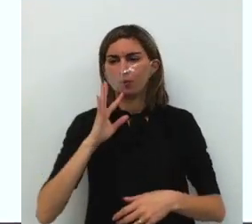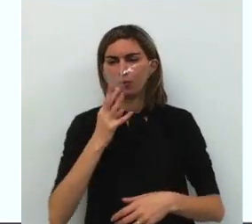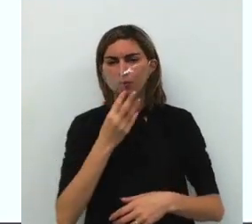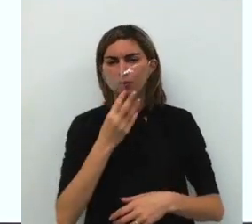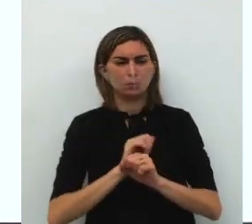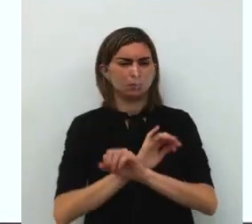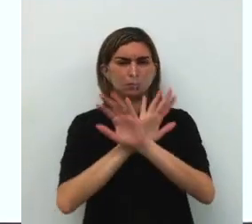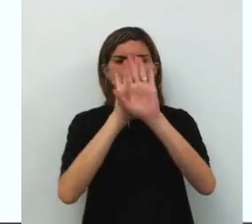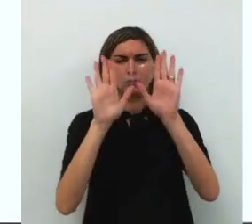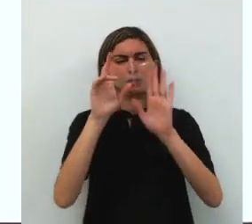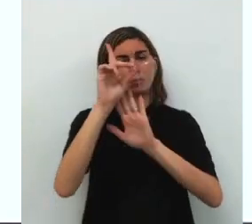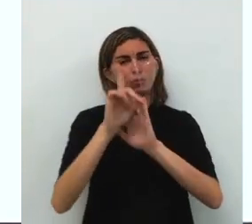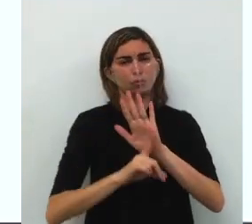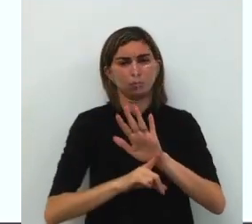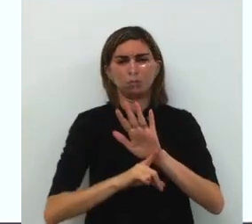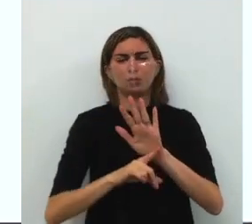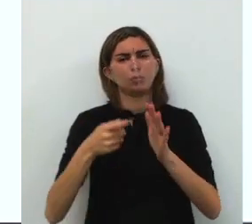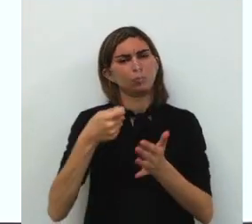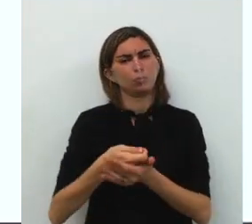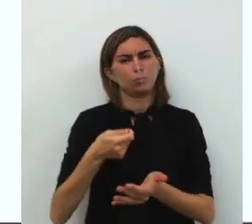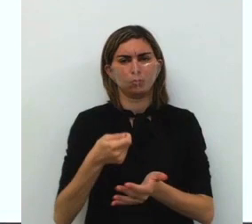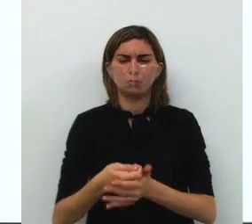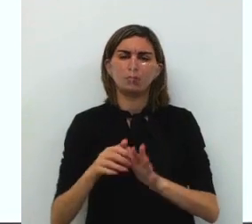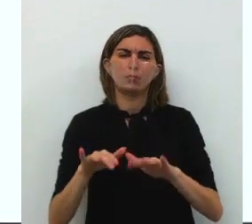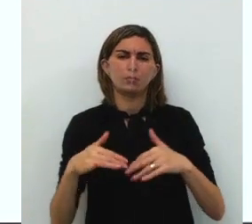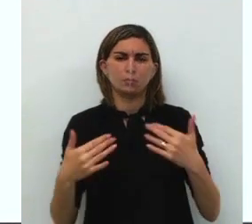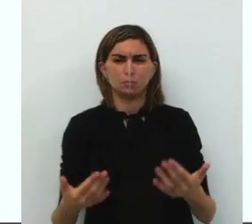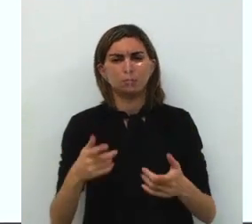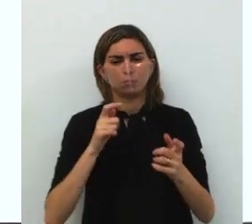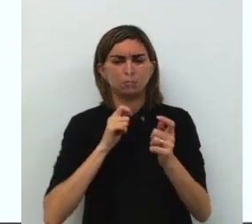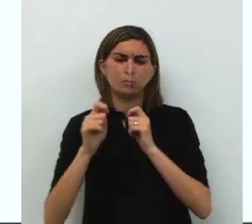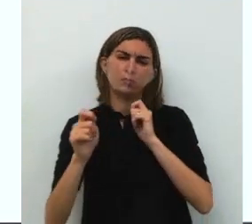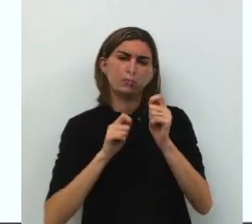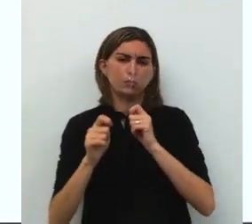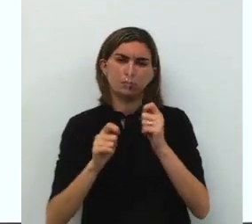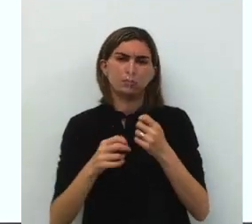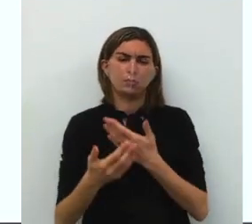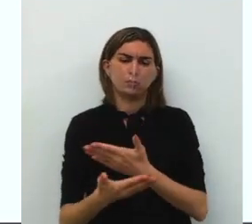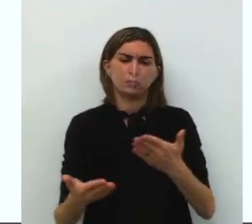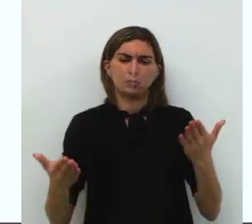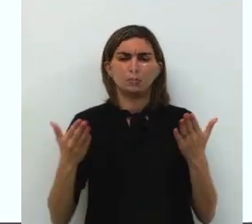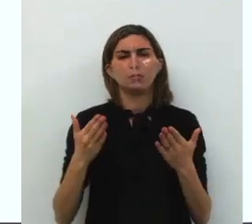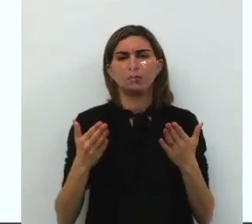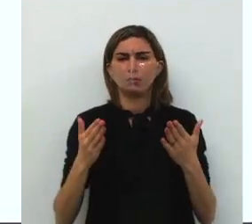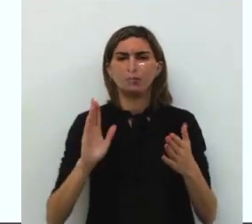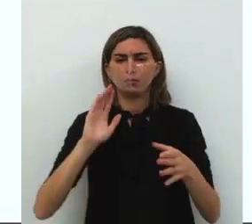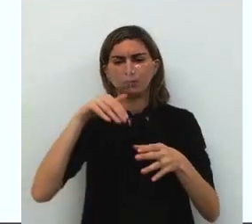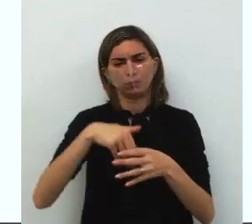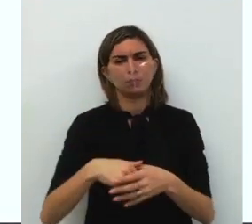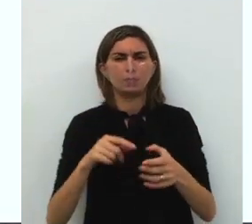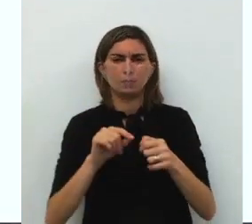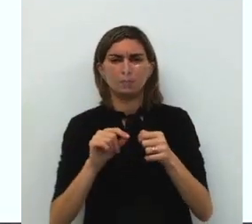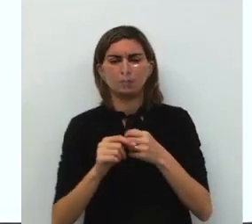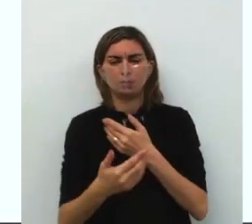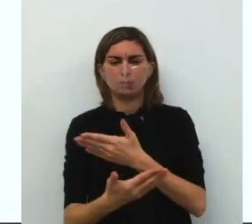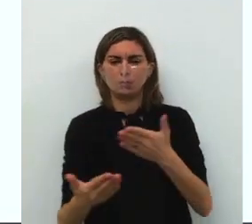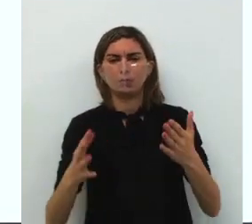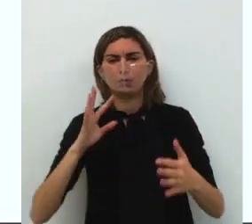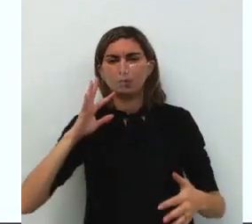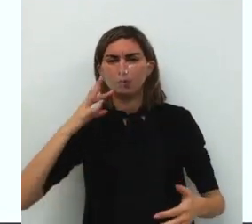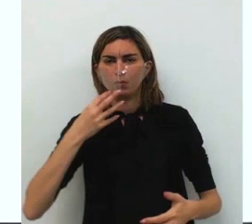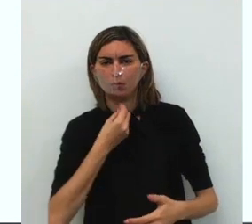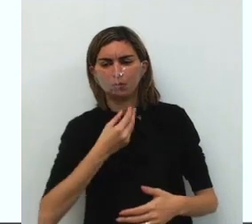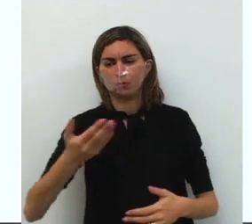conhecimento pleno de direitos e deveres. Então, essa entrevista com aquele candidato vai fazer com que